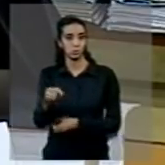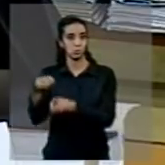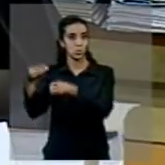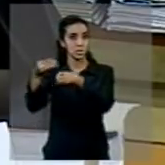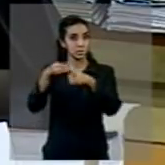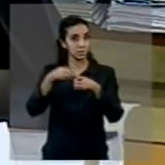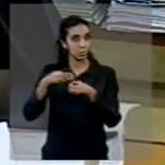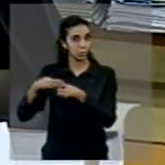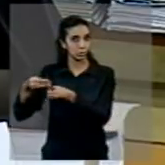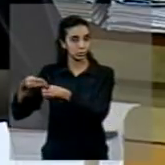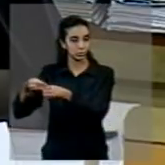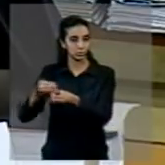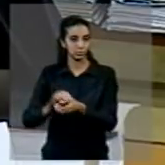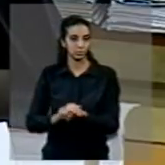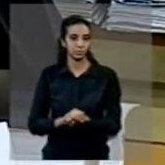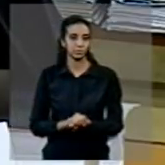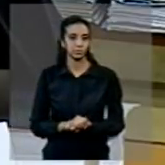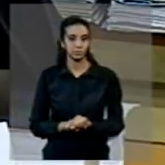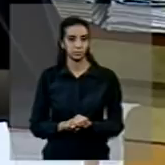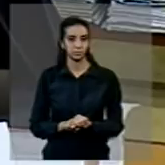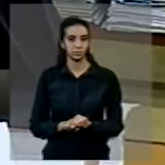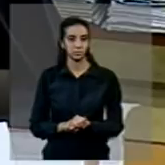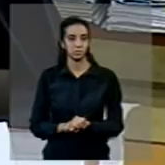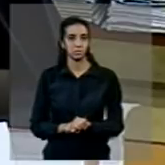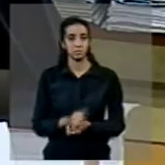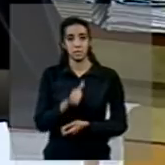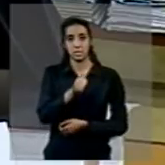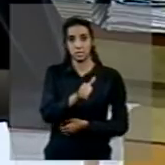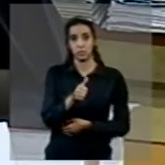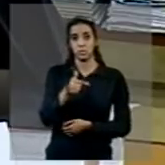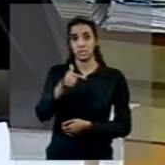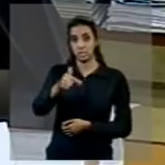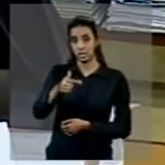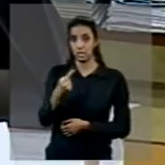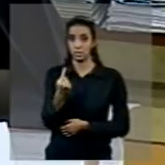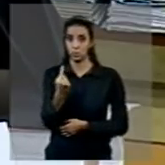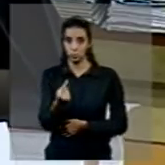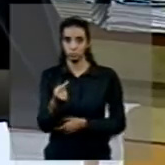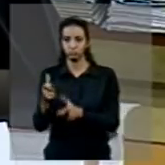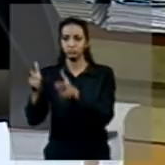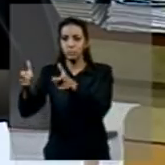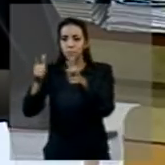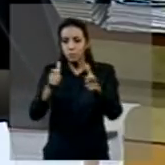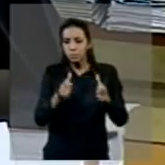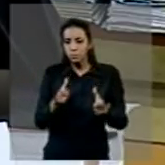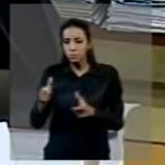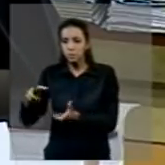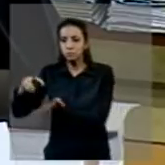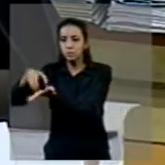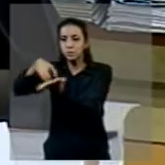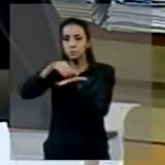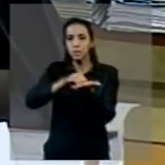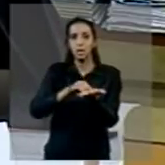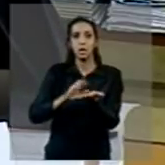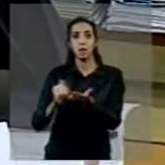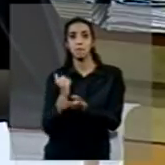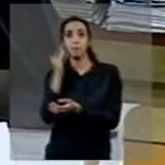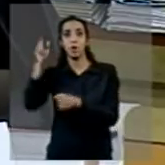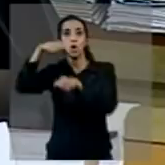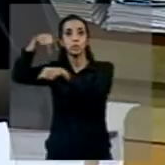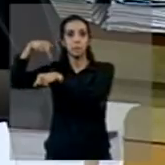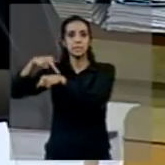municípios. 171 localidades de votação no exterior,